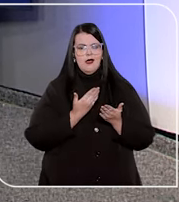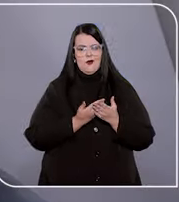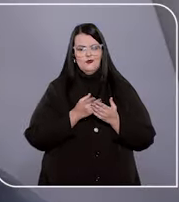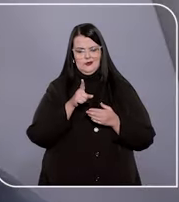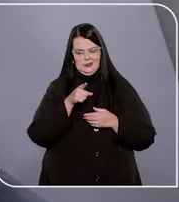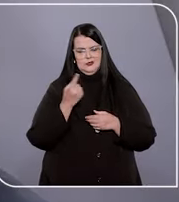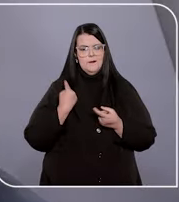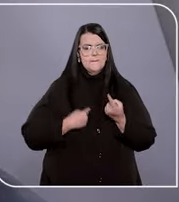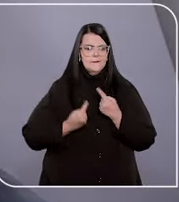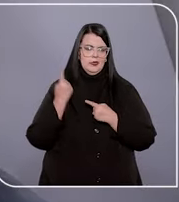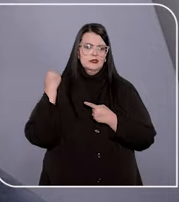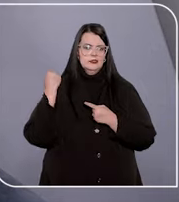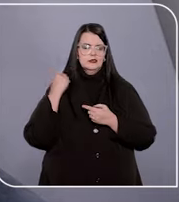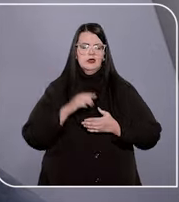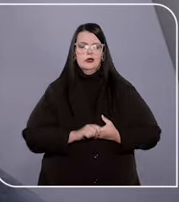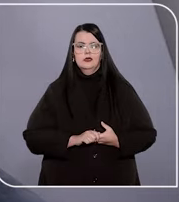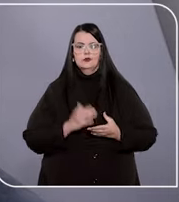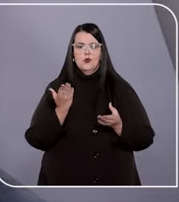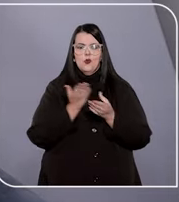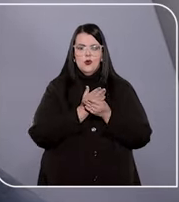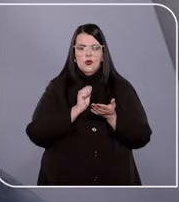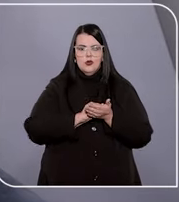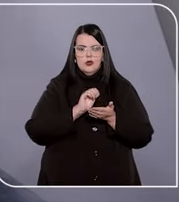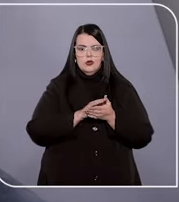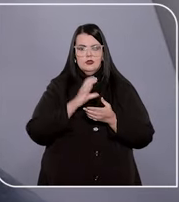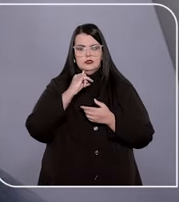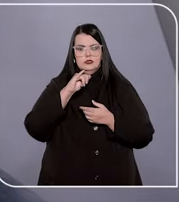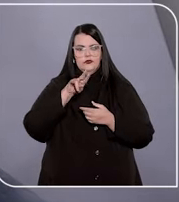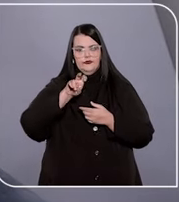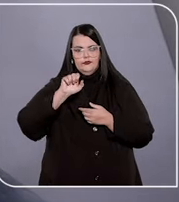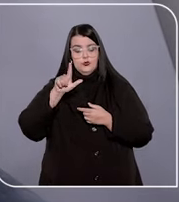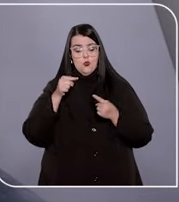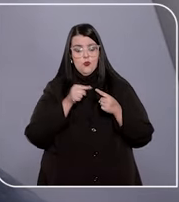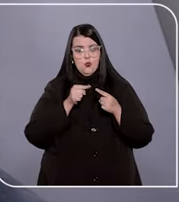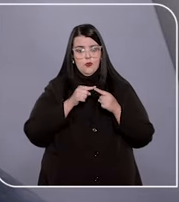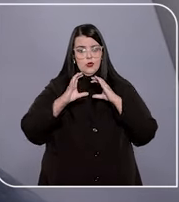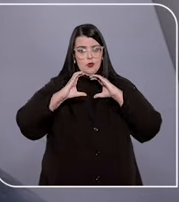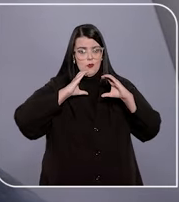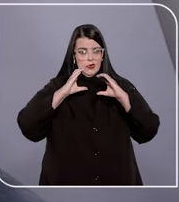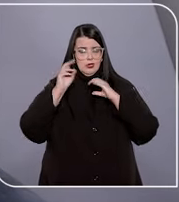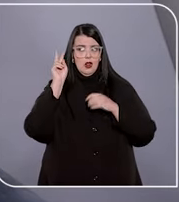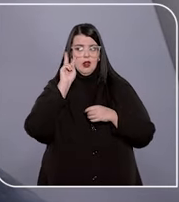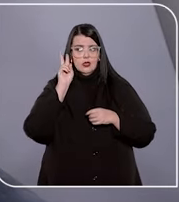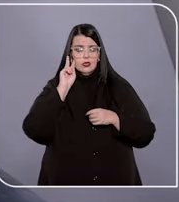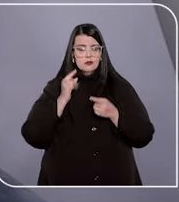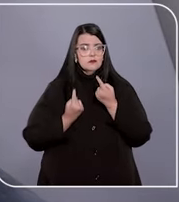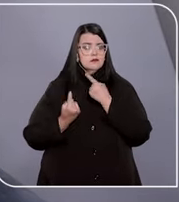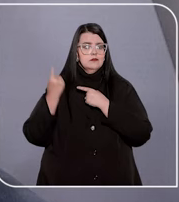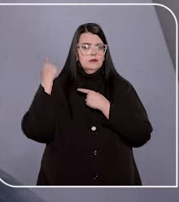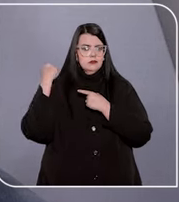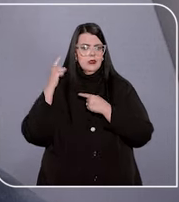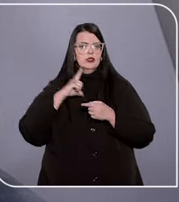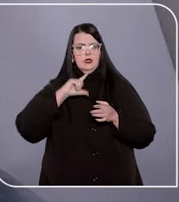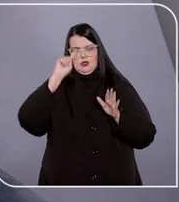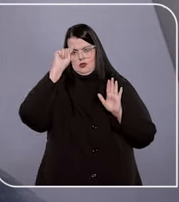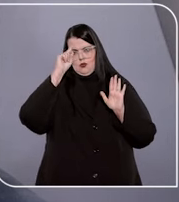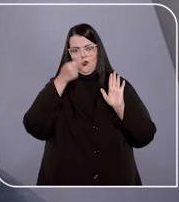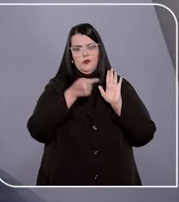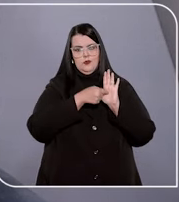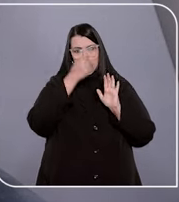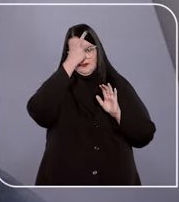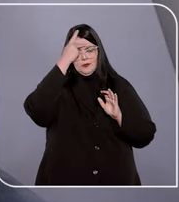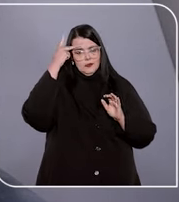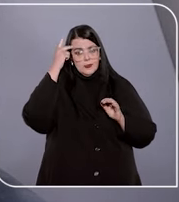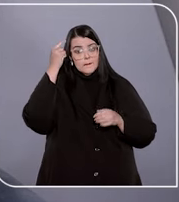senhor, sobre processo civil, enfim, voltado para a comunicação, e você me fez lembrar agora de um ponto. Muita gente pensa